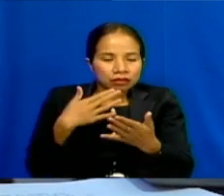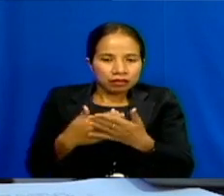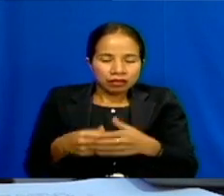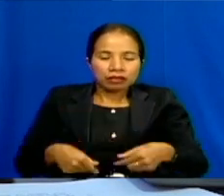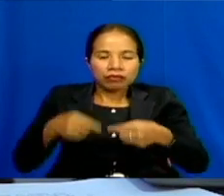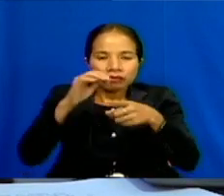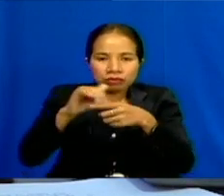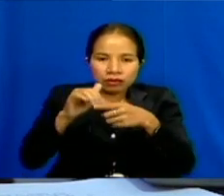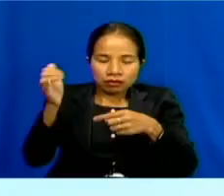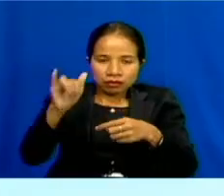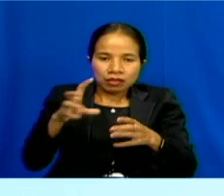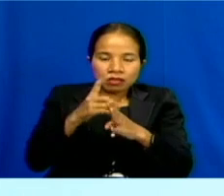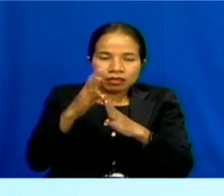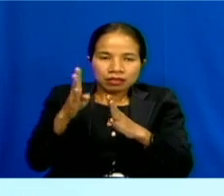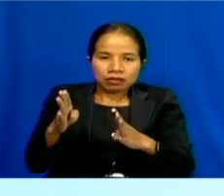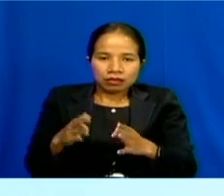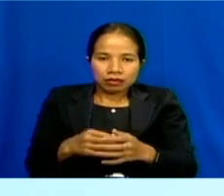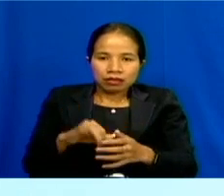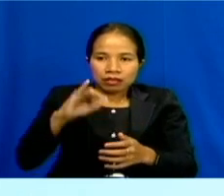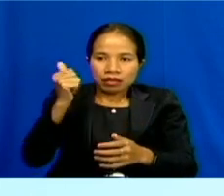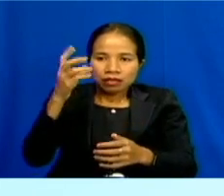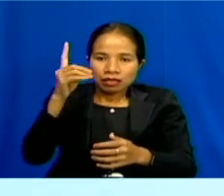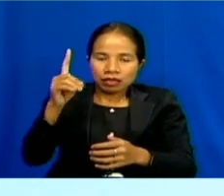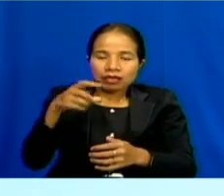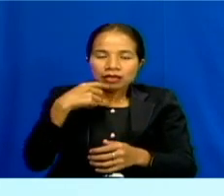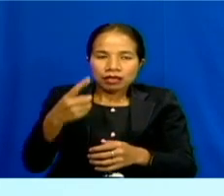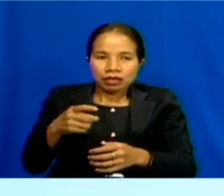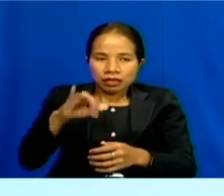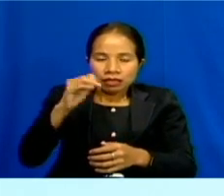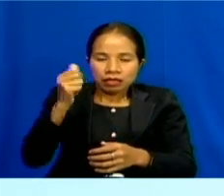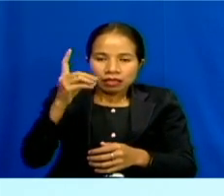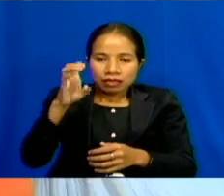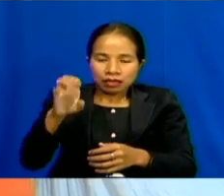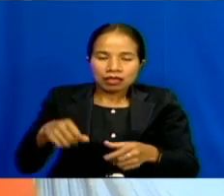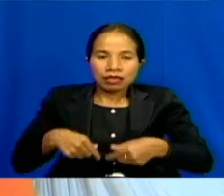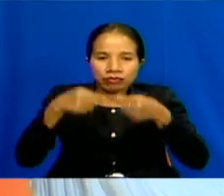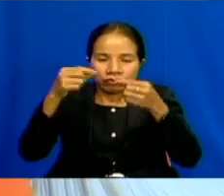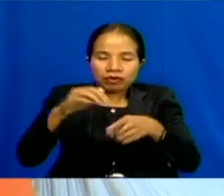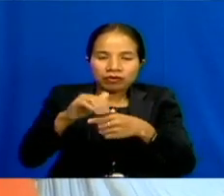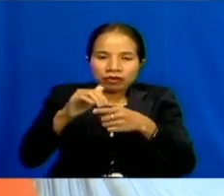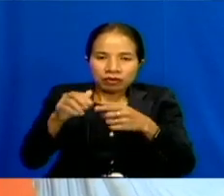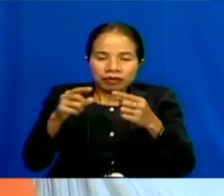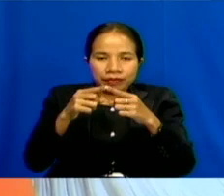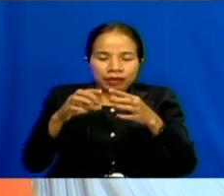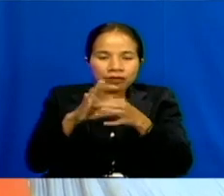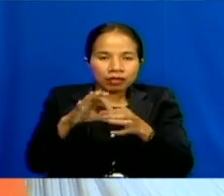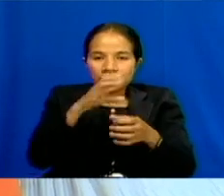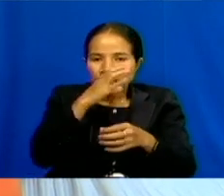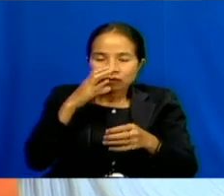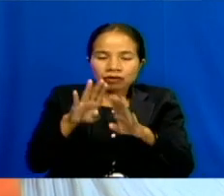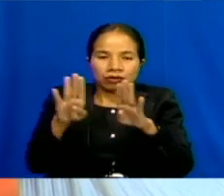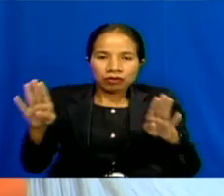formação basira. Diretor Executivo IADE Hateten, além de ne, IADE mostra ajuda na formação ba membro agricultor sira kodi